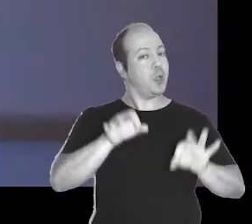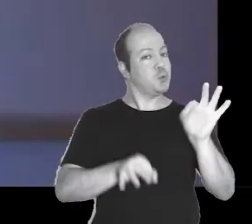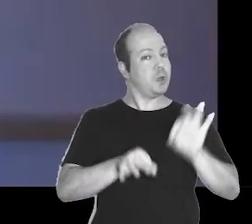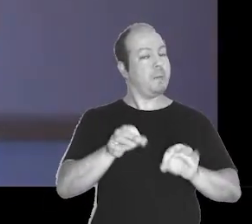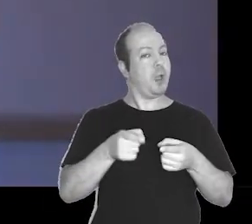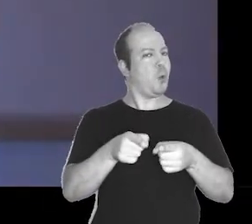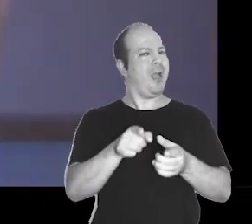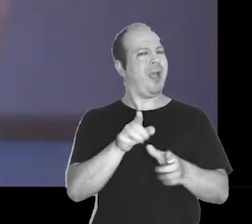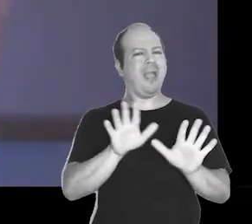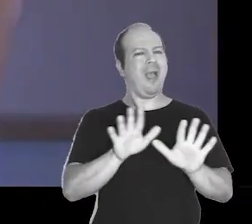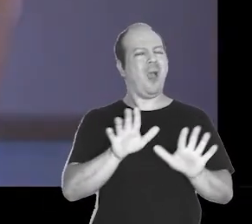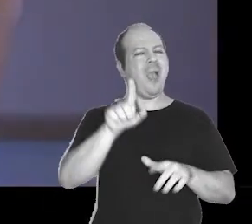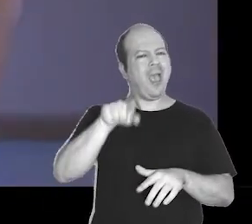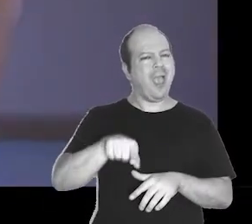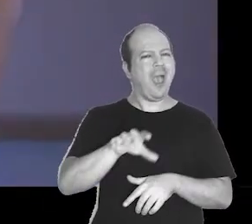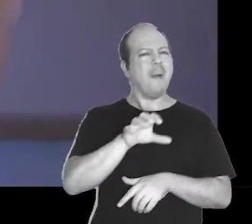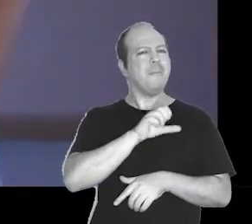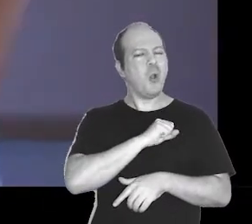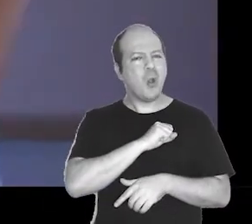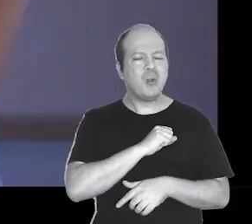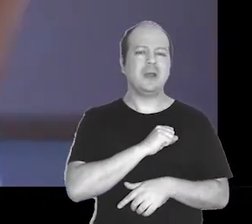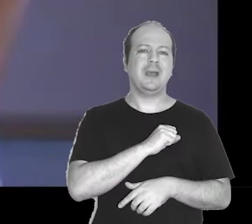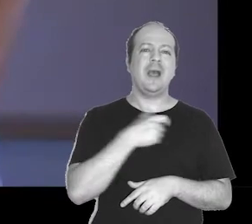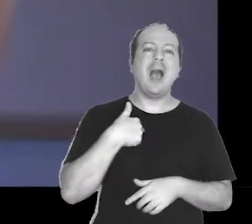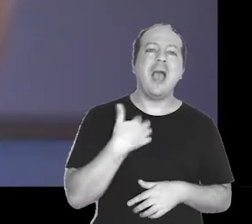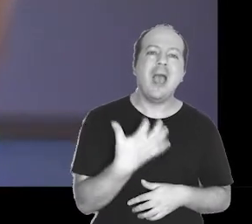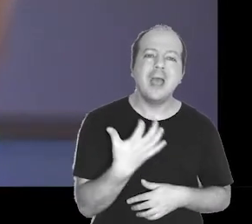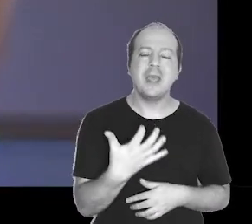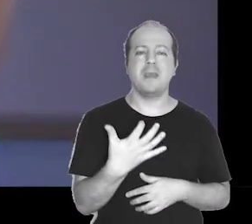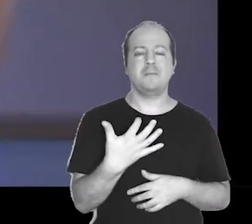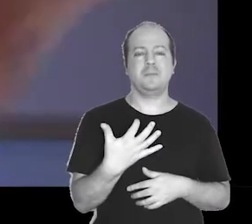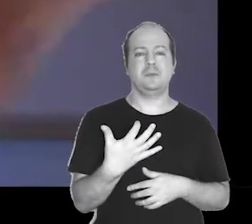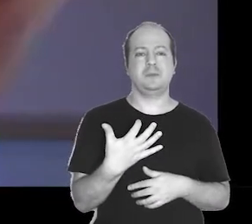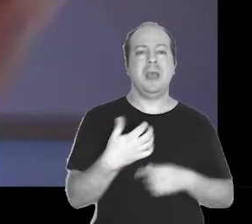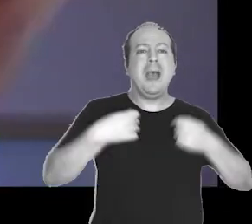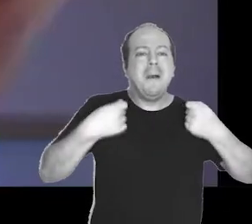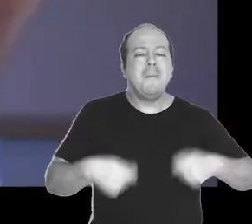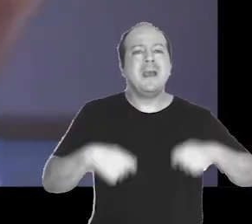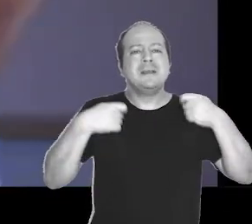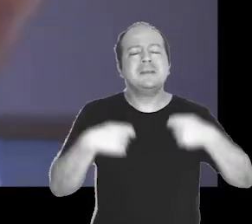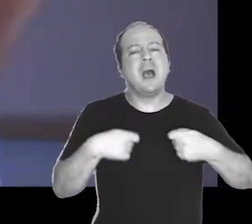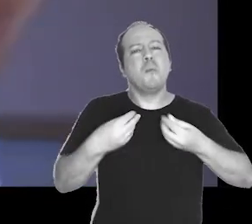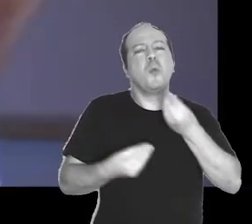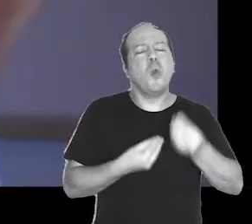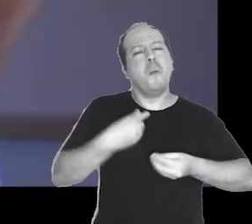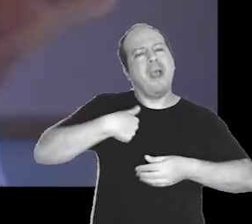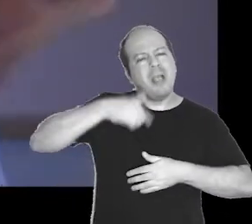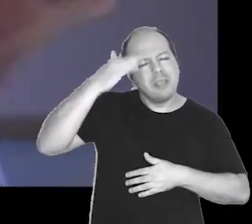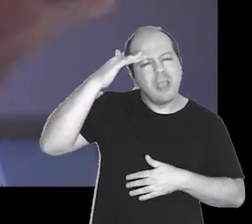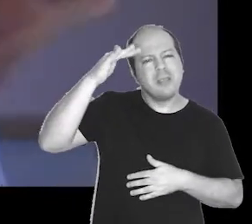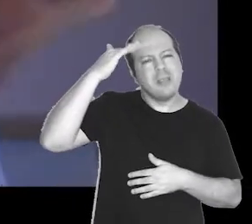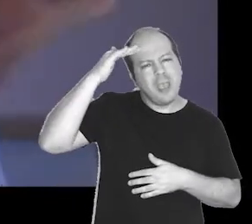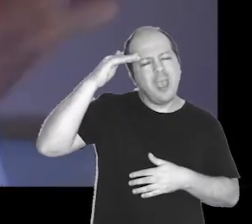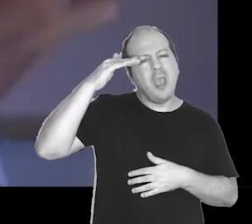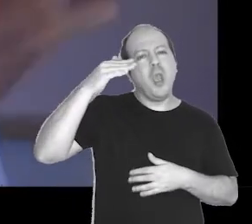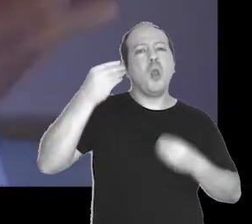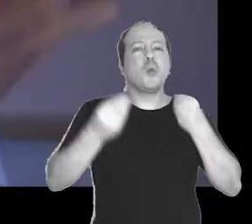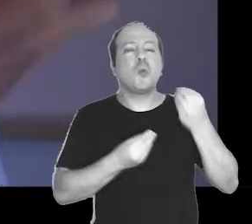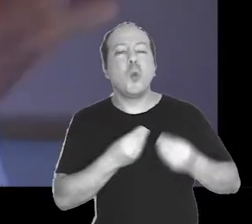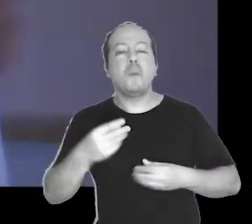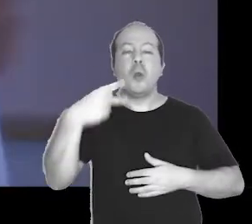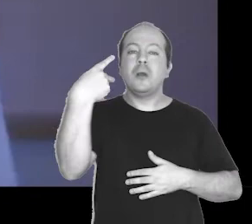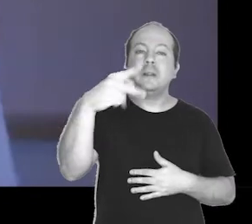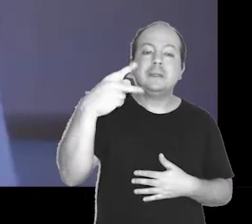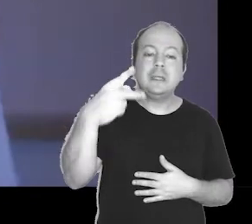ato amoroso. Nós queremos, precisamos te compreender para sabermos um pouco que seja